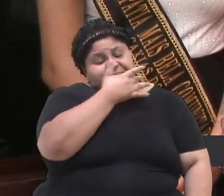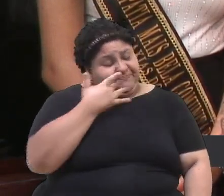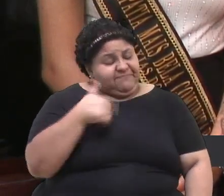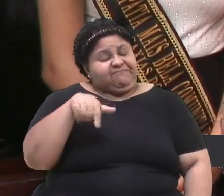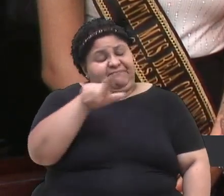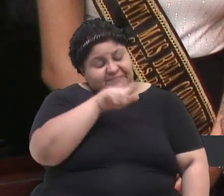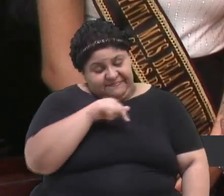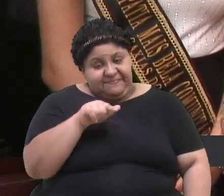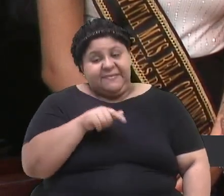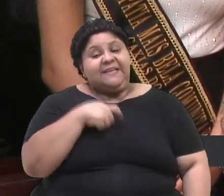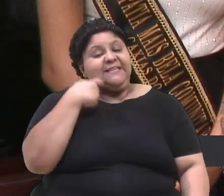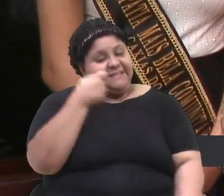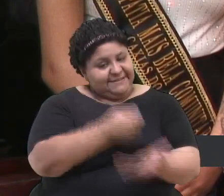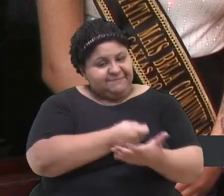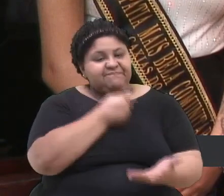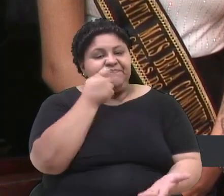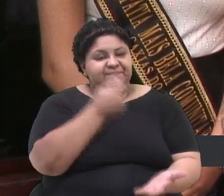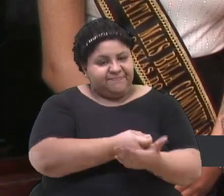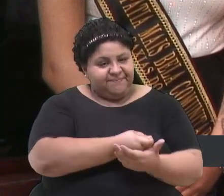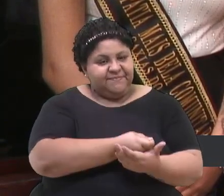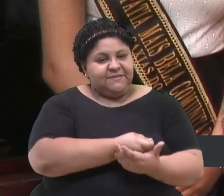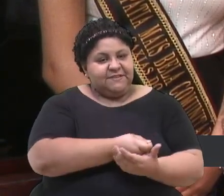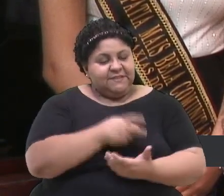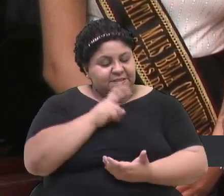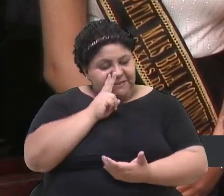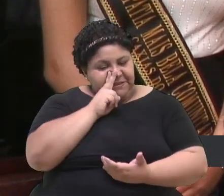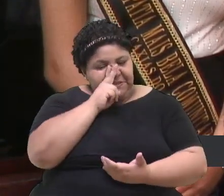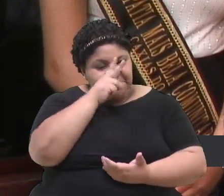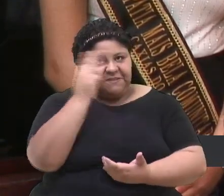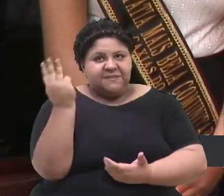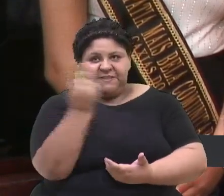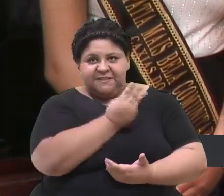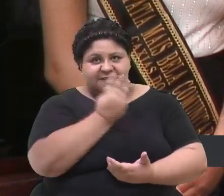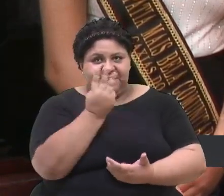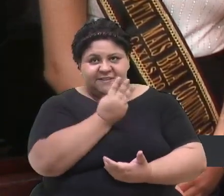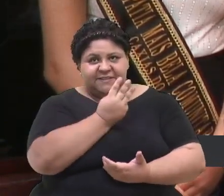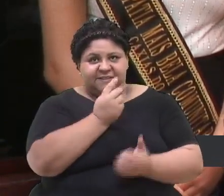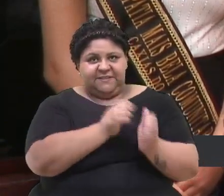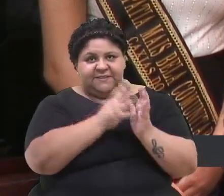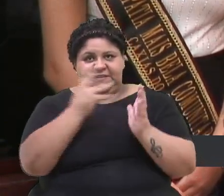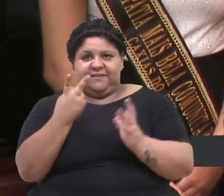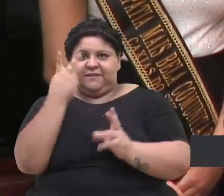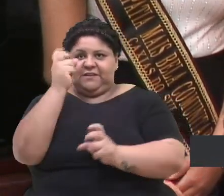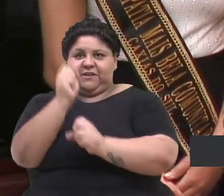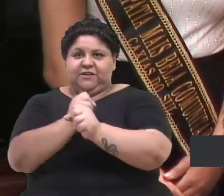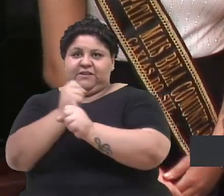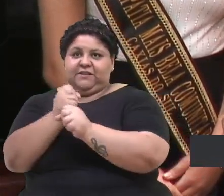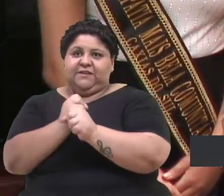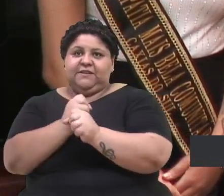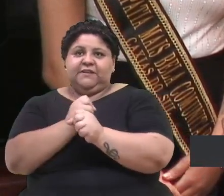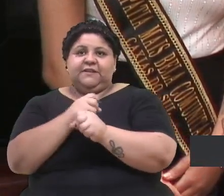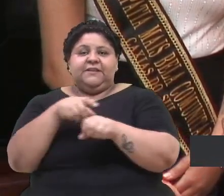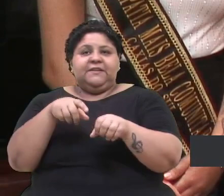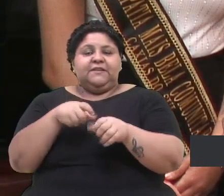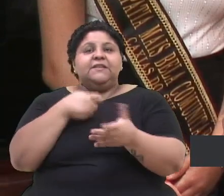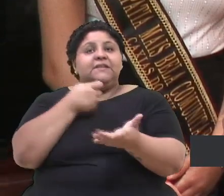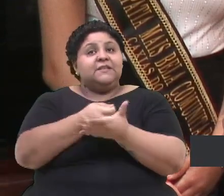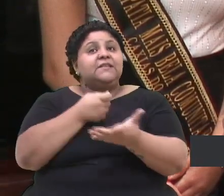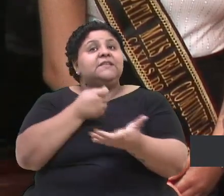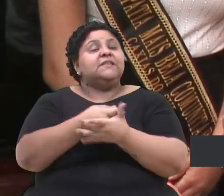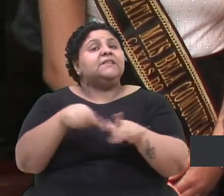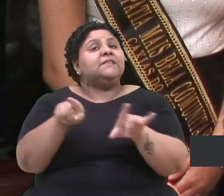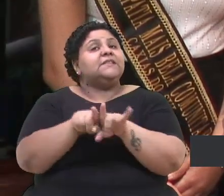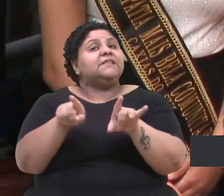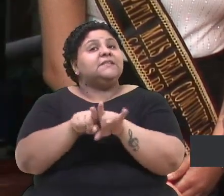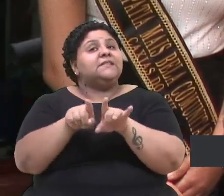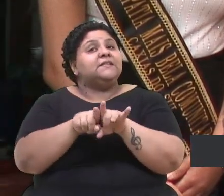vai estar lutando aí. A nossa corte vai estar lutando aí durante esses 2 anos e vamos tentar também trazer